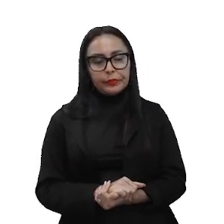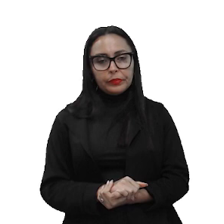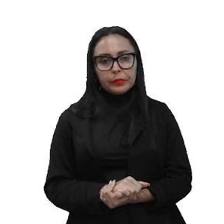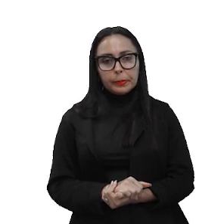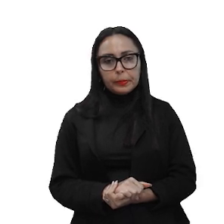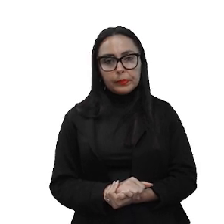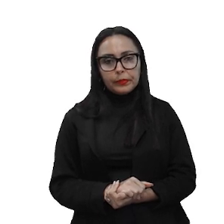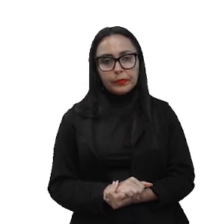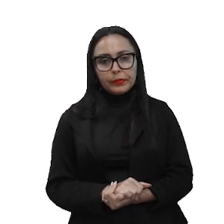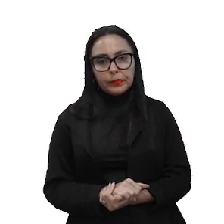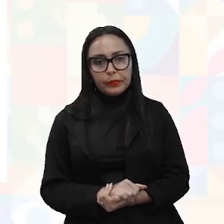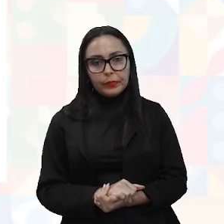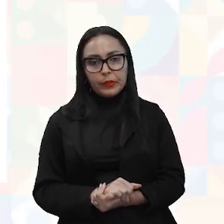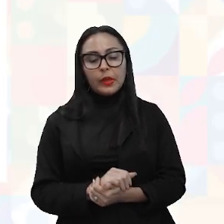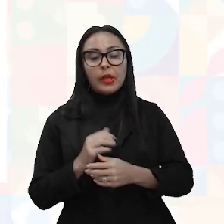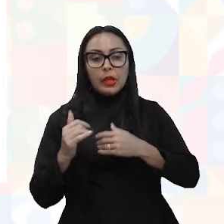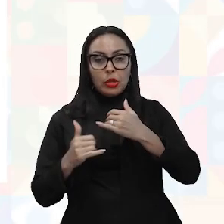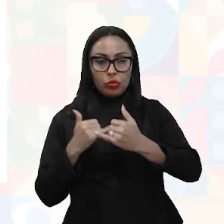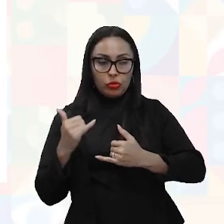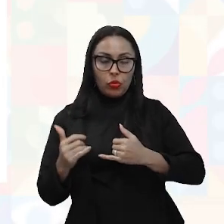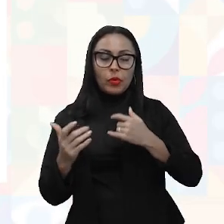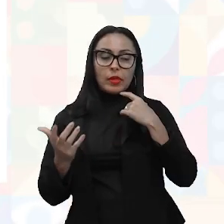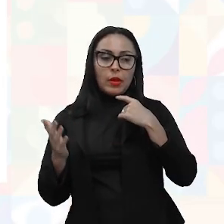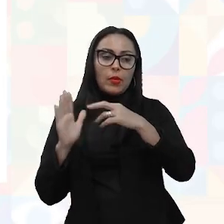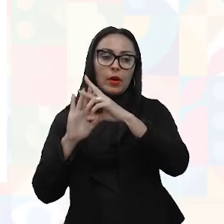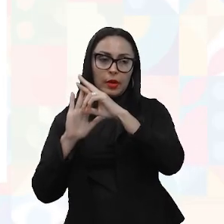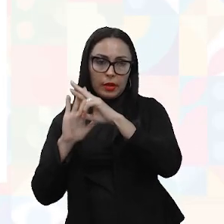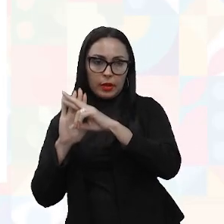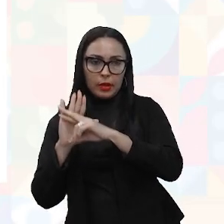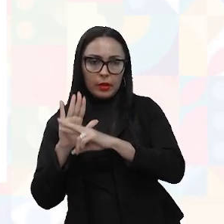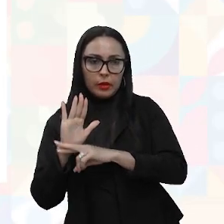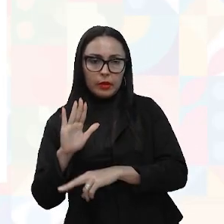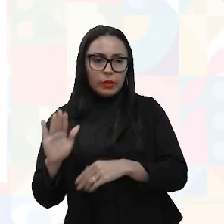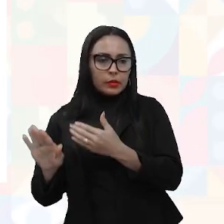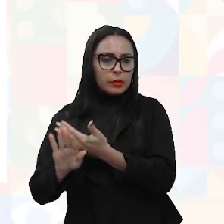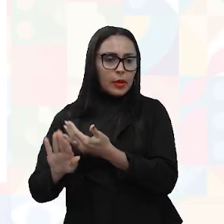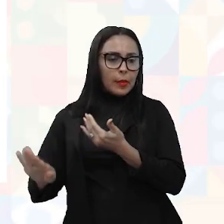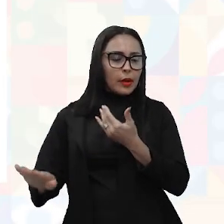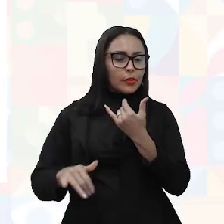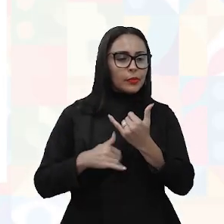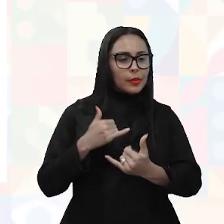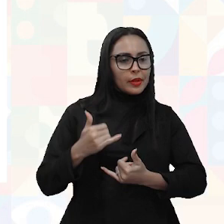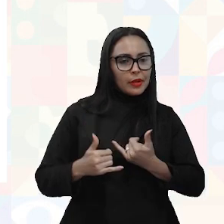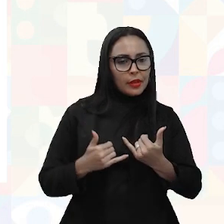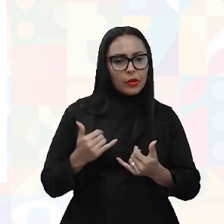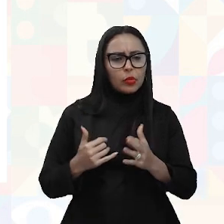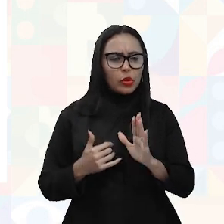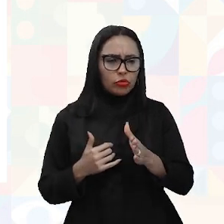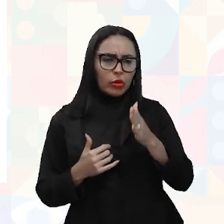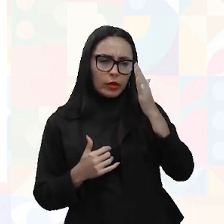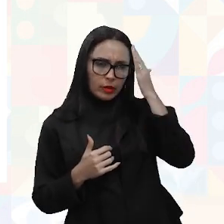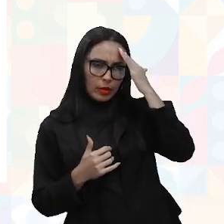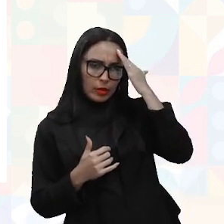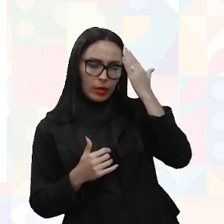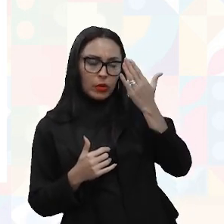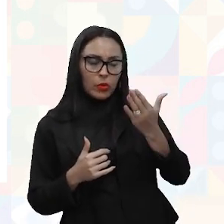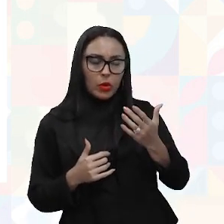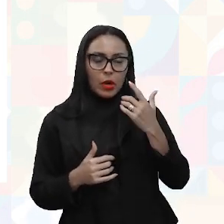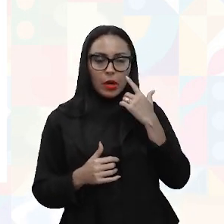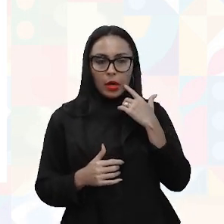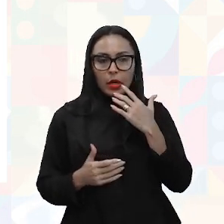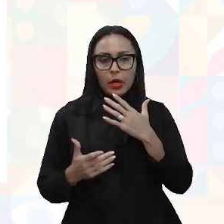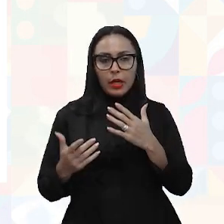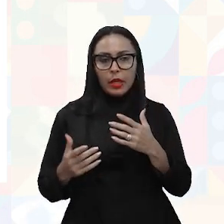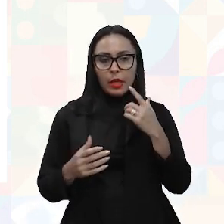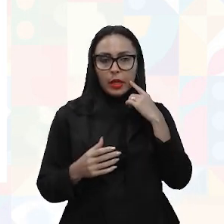perder. O jogo, ele pressupõe uma regra. Então, qual seria, tipo, separando o brinquedo, que a gente, creio que você já entende um pouco, a brincadeira, ela